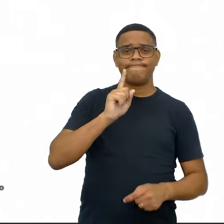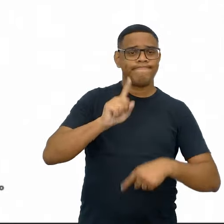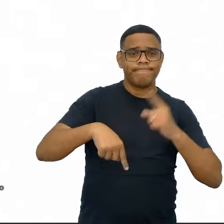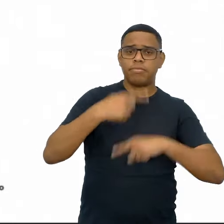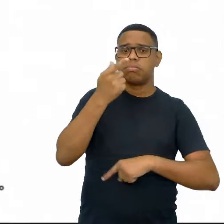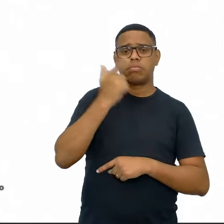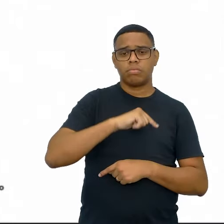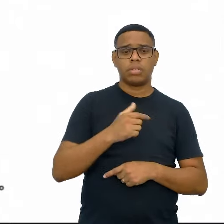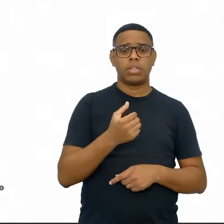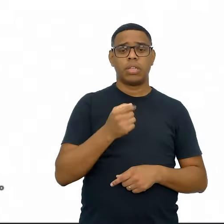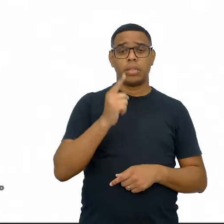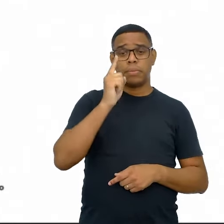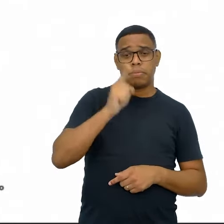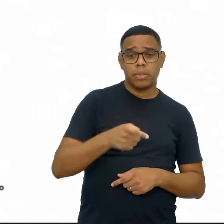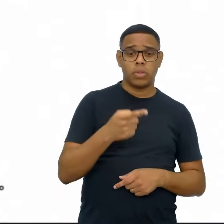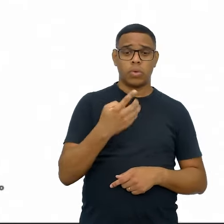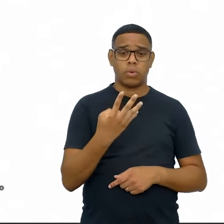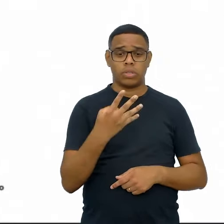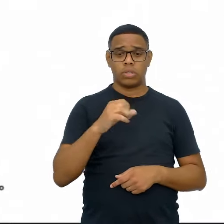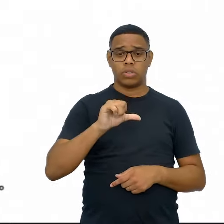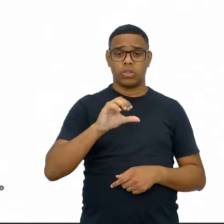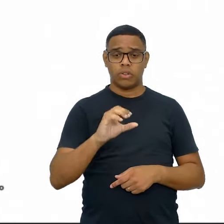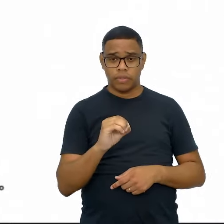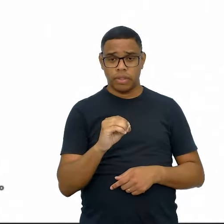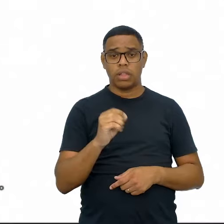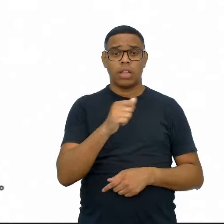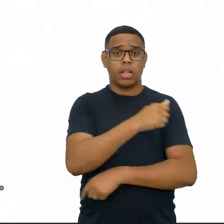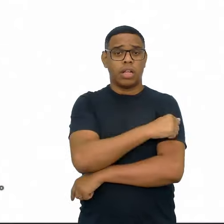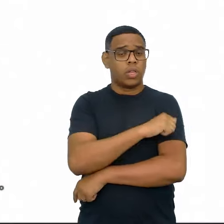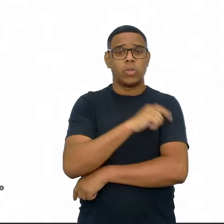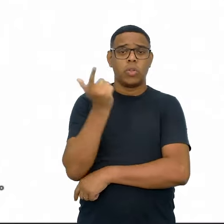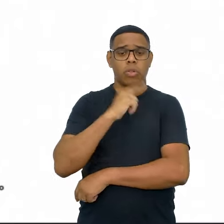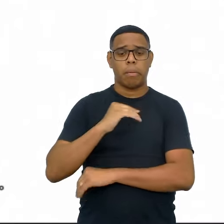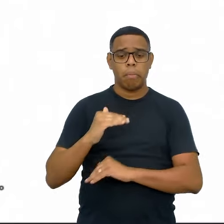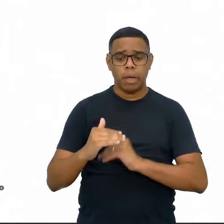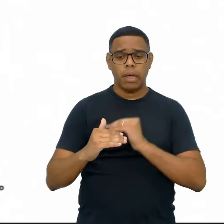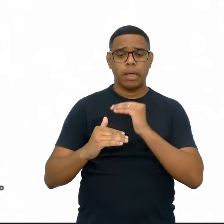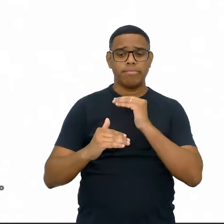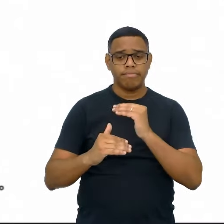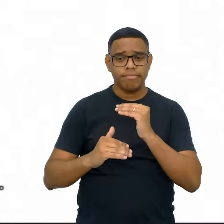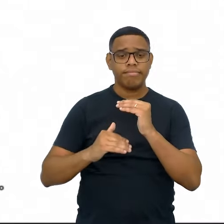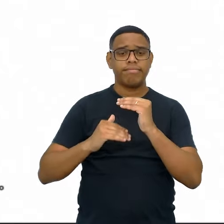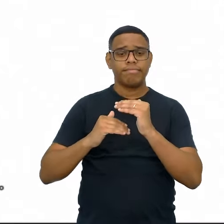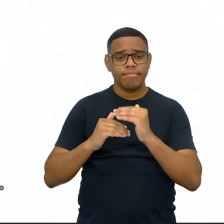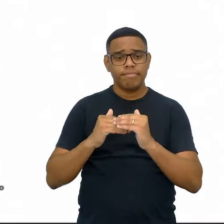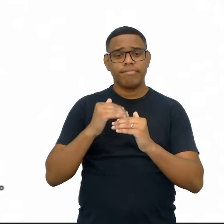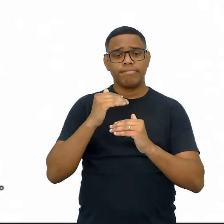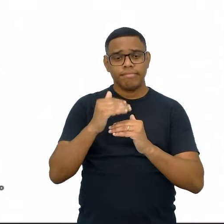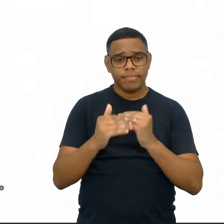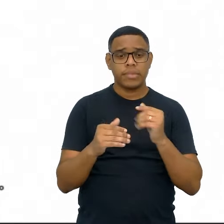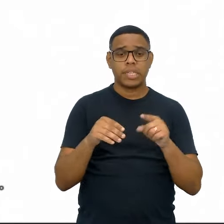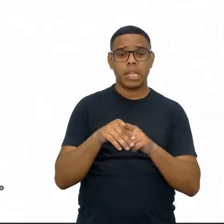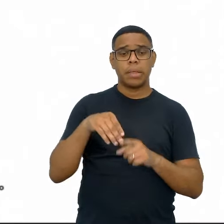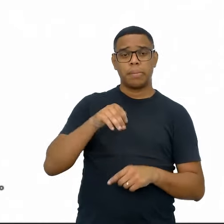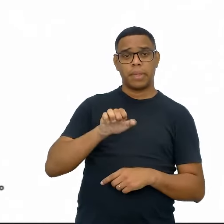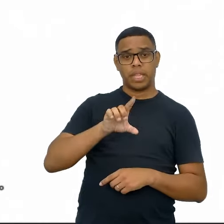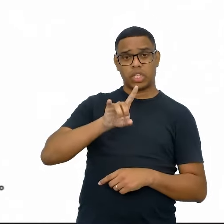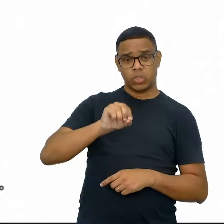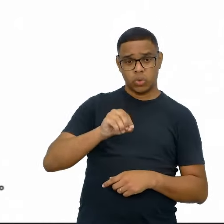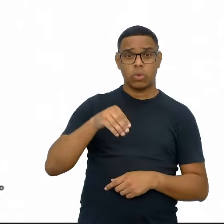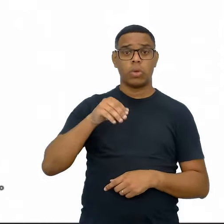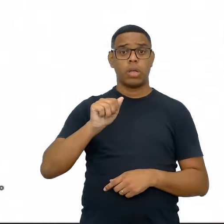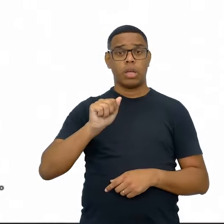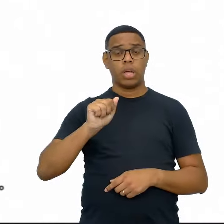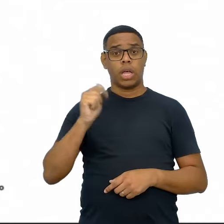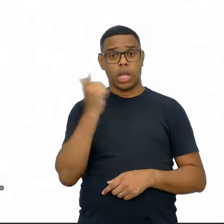aí 1.490 alunos com desempenho baixo, e a maior concentração, elas encontram no nível médio e alto,